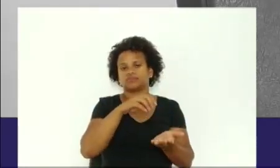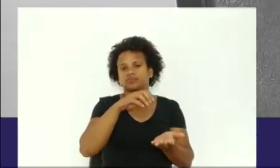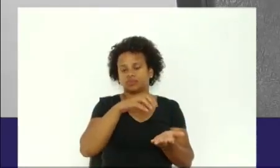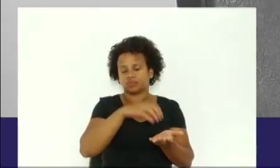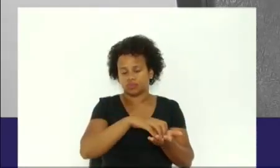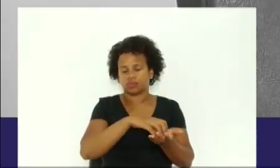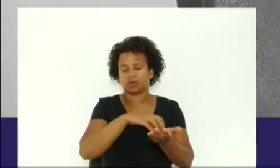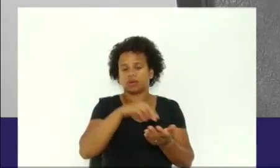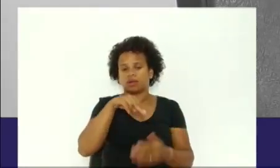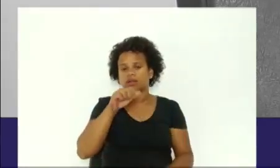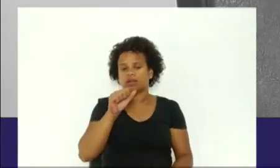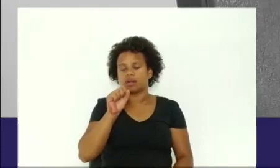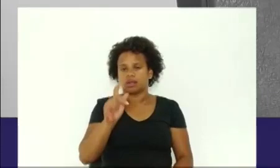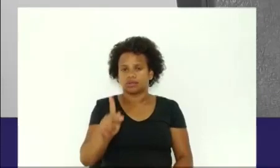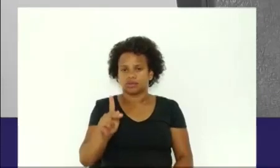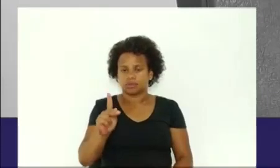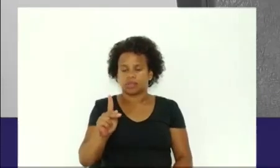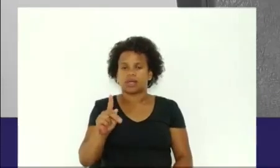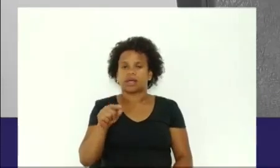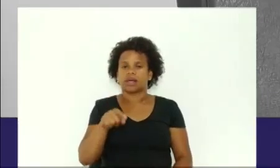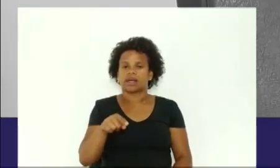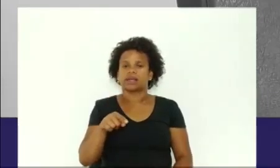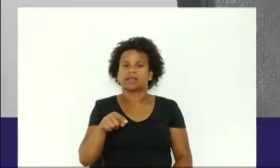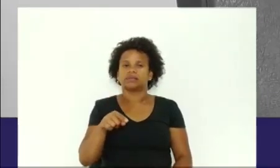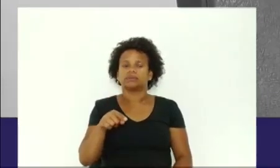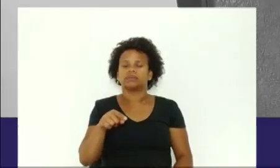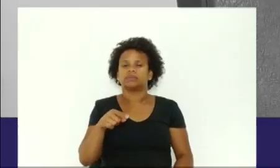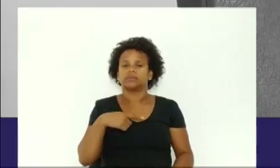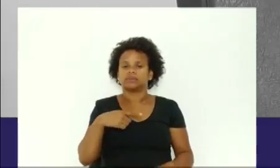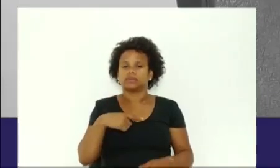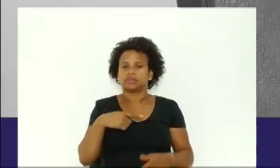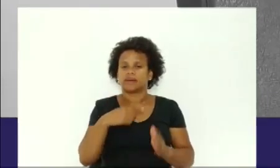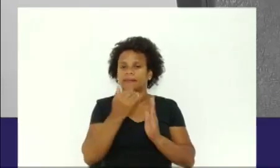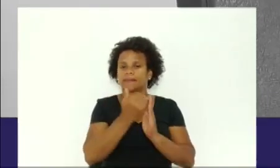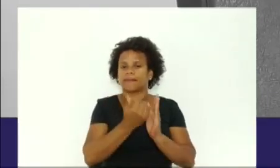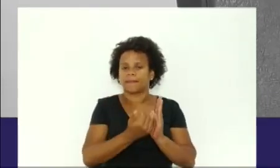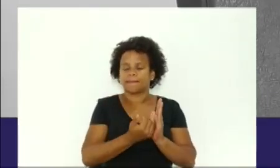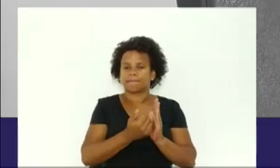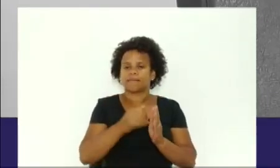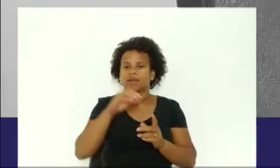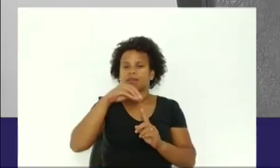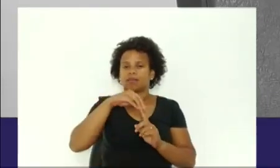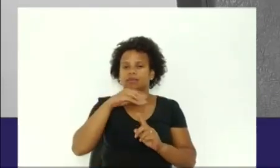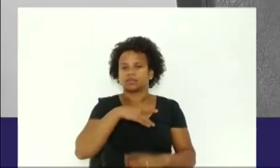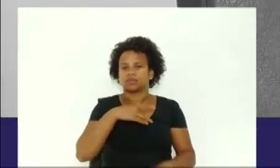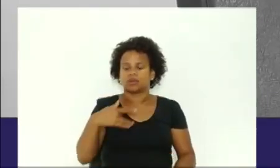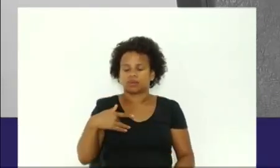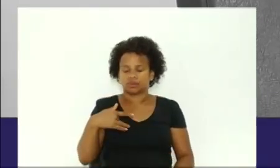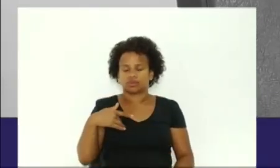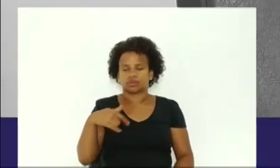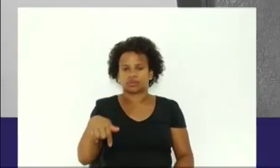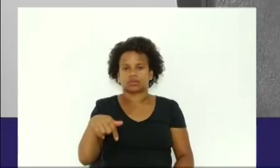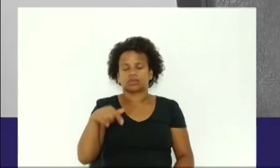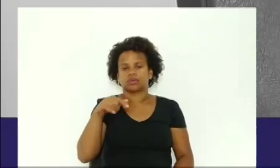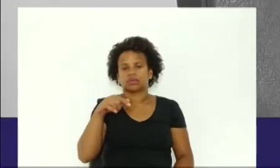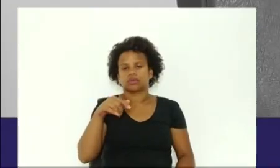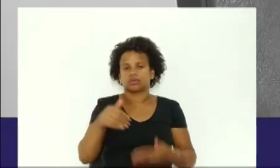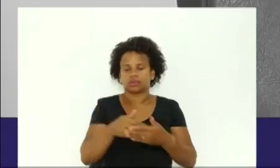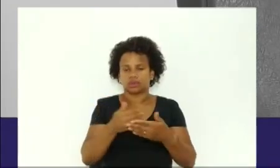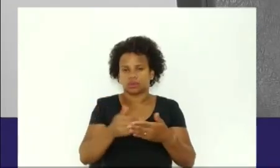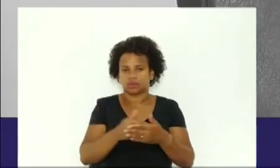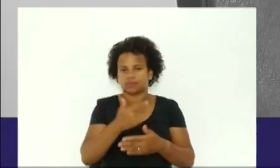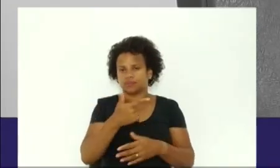NASF, que realiza matriciamento nos postos de saúde de Botucatu. Em 2013, com a implantação